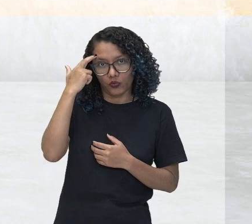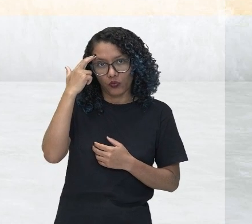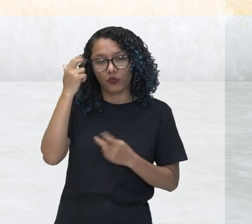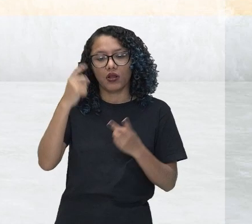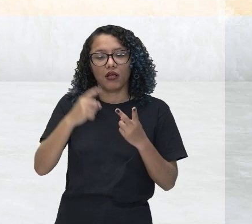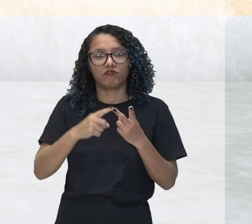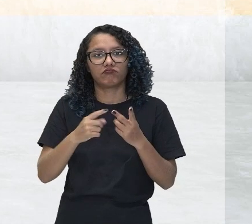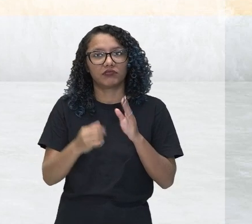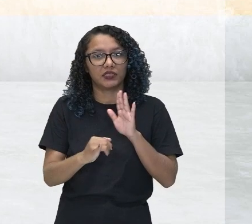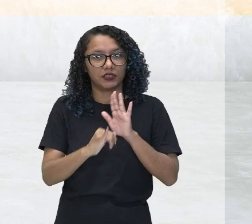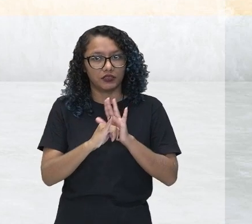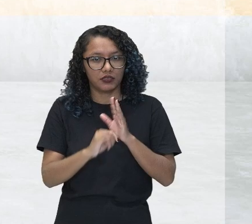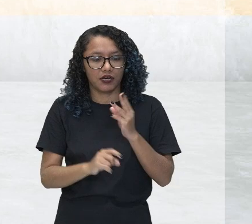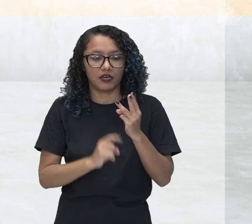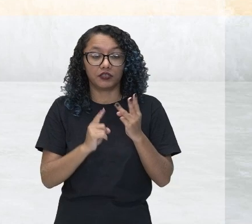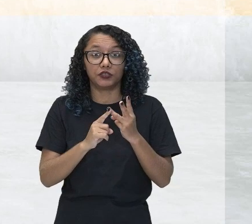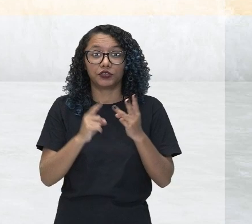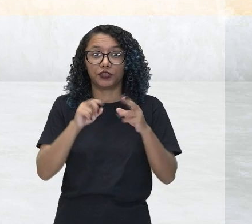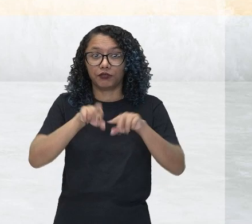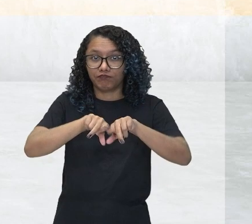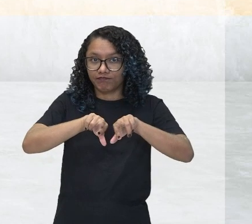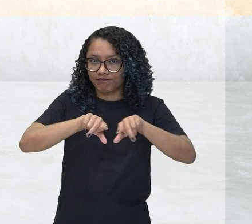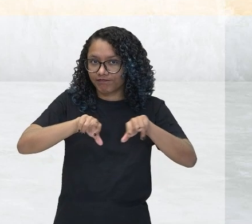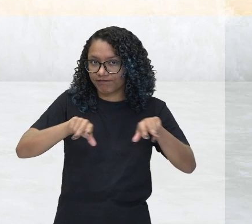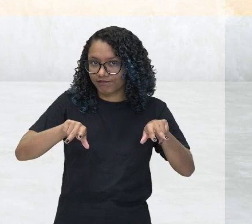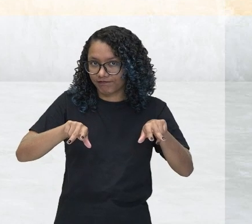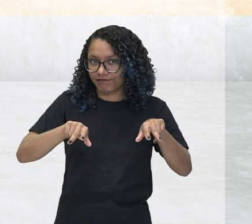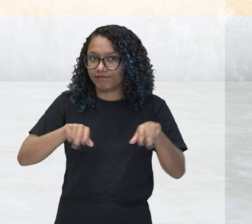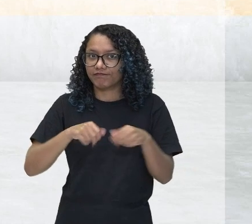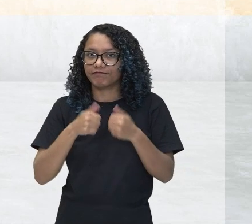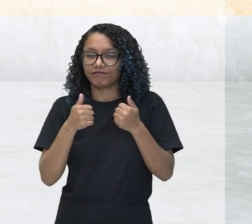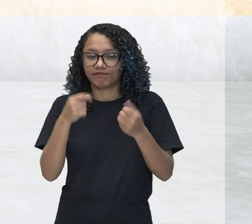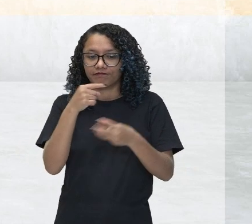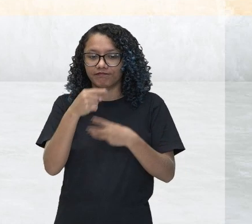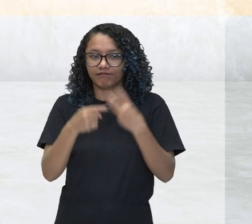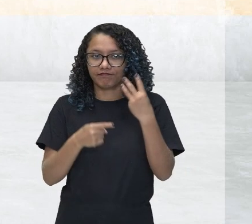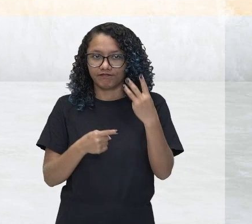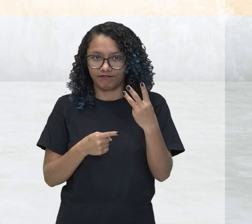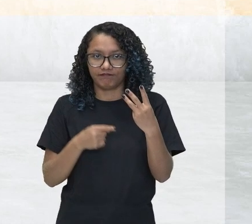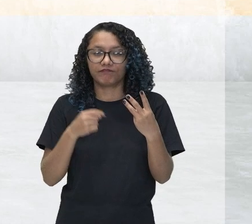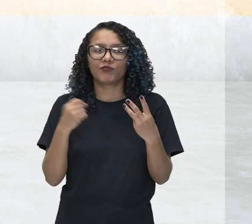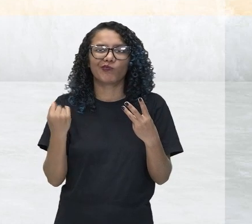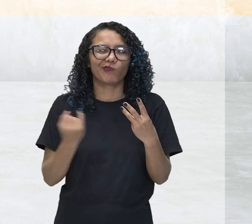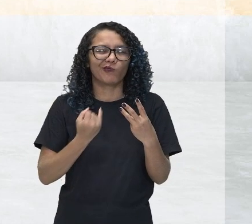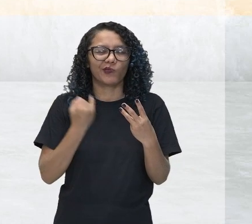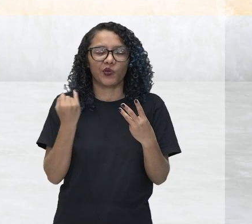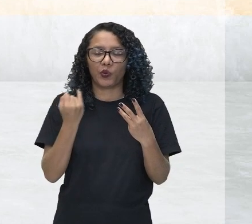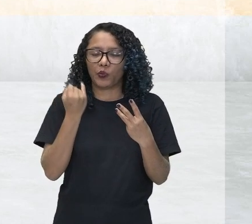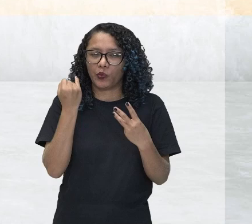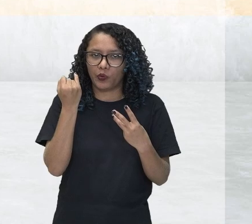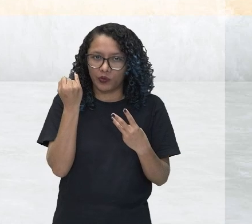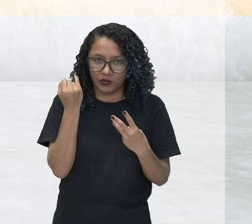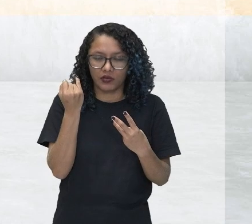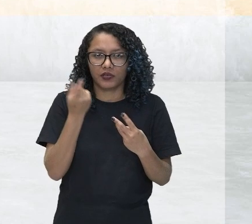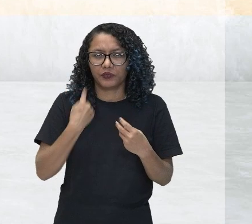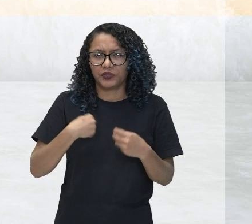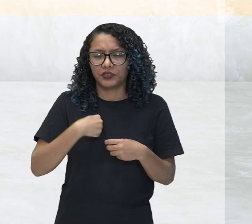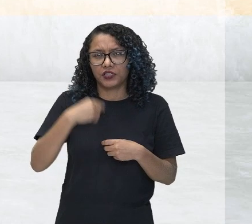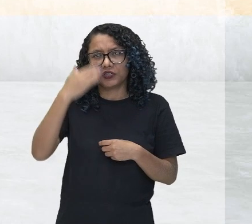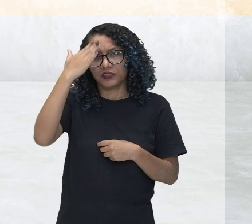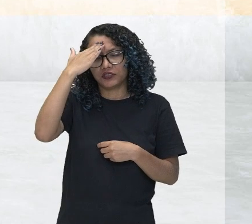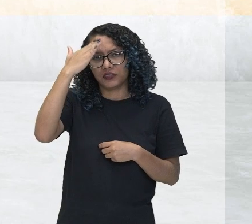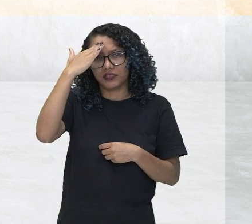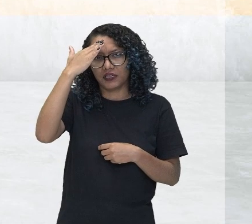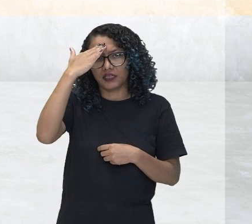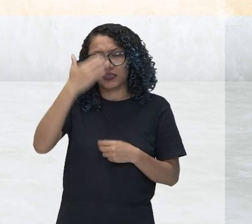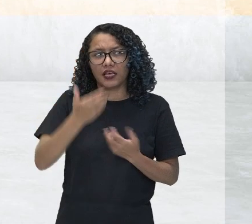e de diversidade. Então, esses assuntos são assuntos muito importantes para a gente entender, então, qual é o nosso